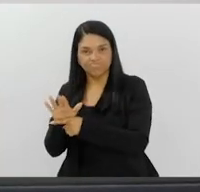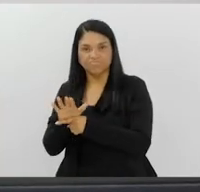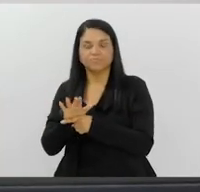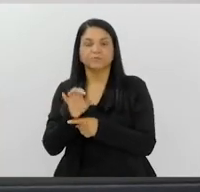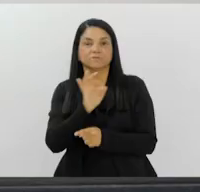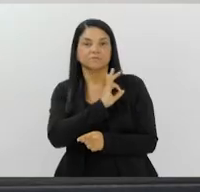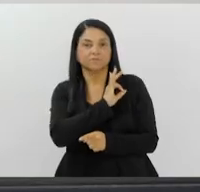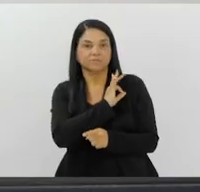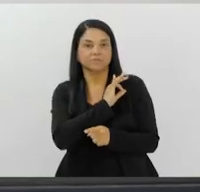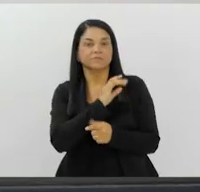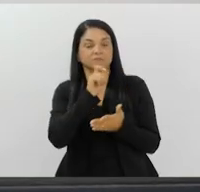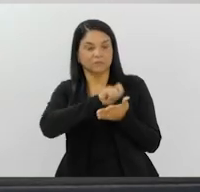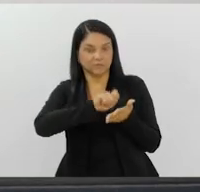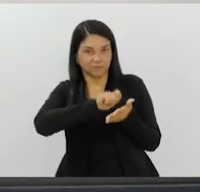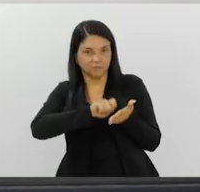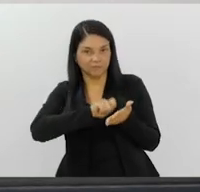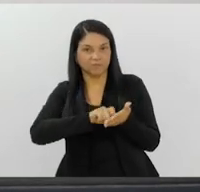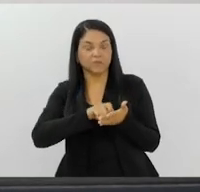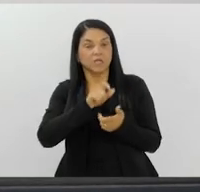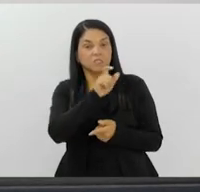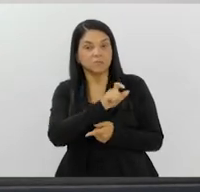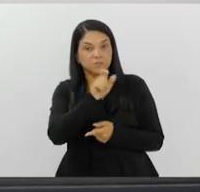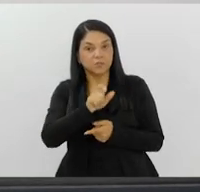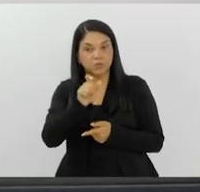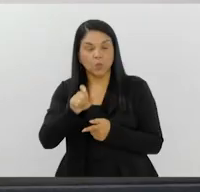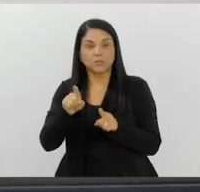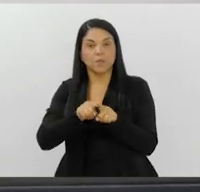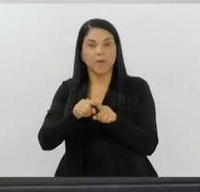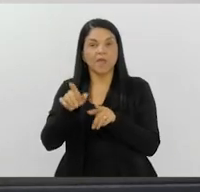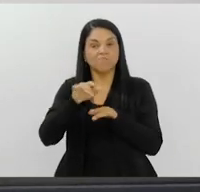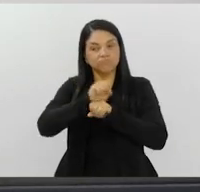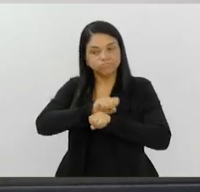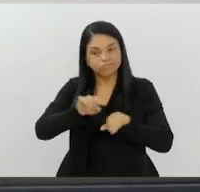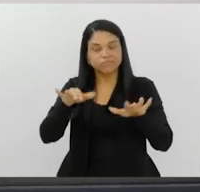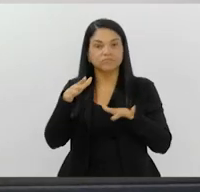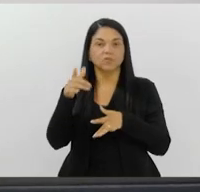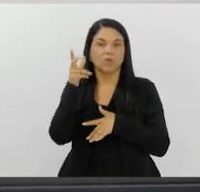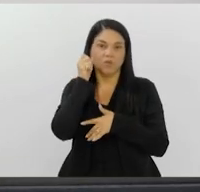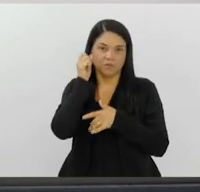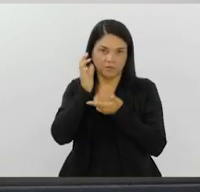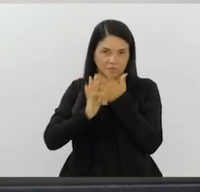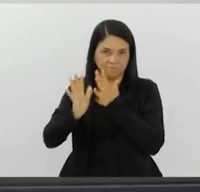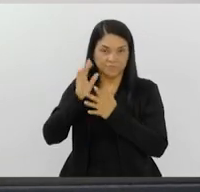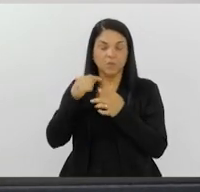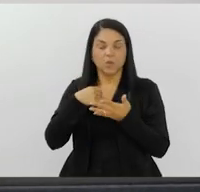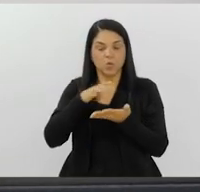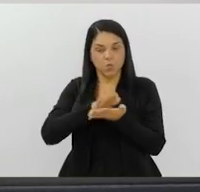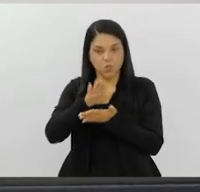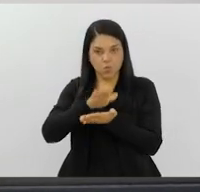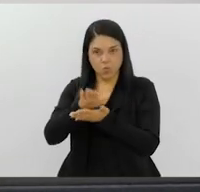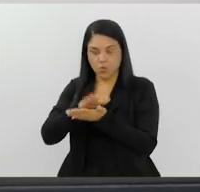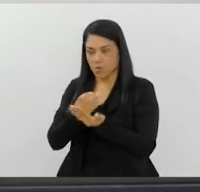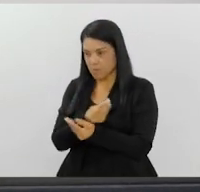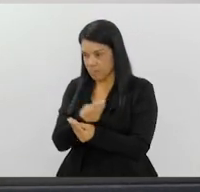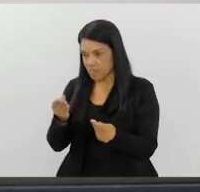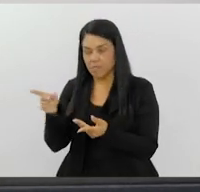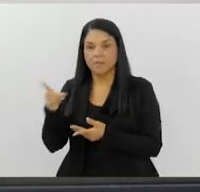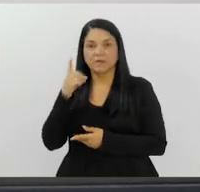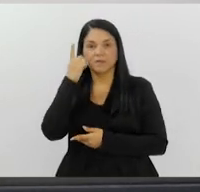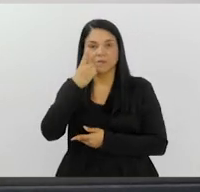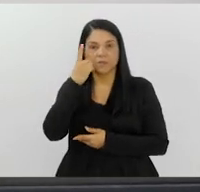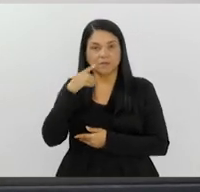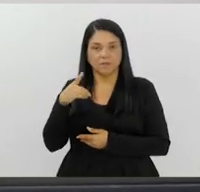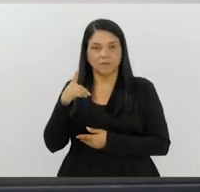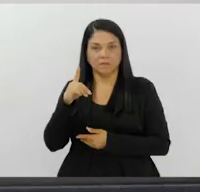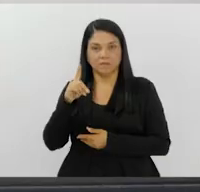inscrito aqui era bom que as pessoas eu recebi aqui dei uma cópia para pra Dani